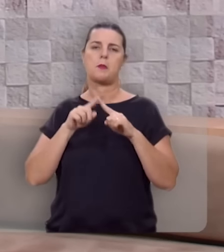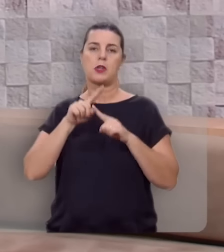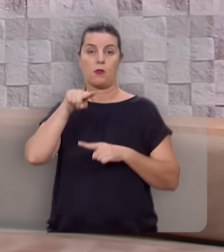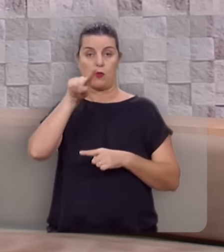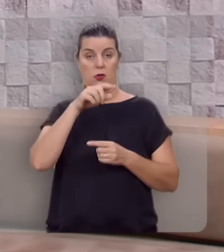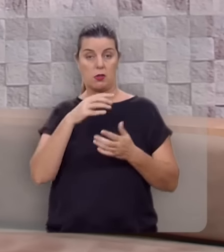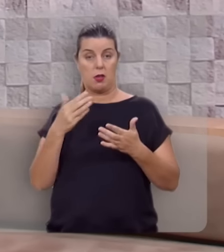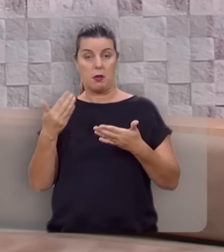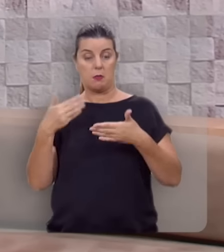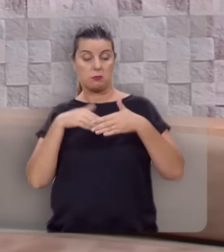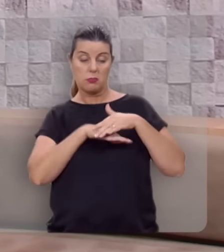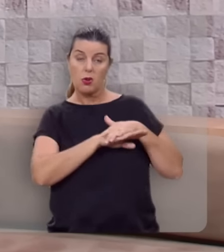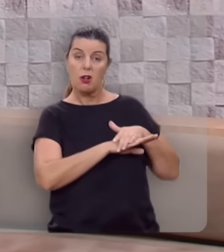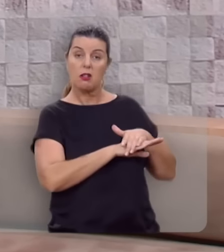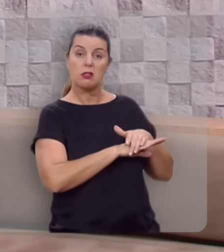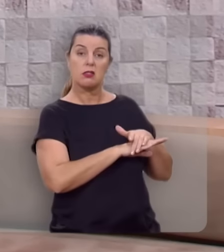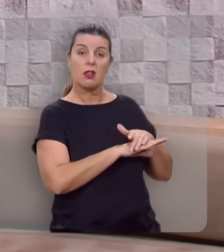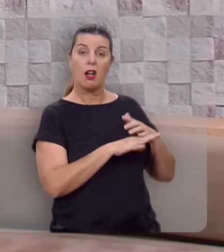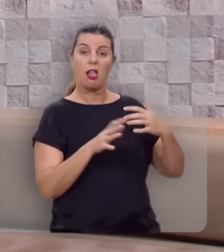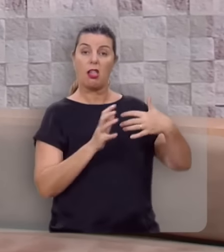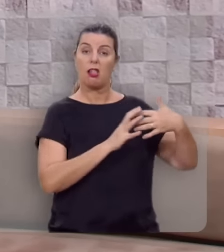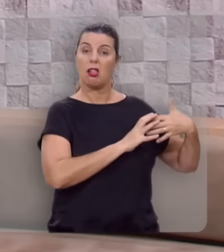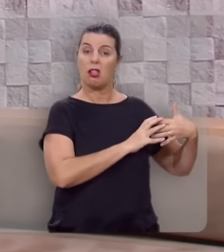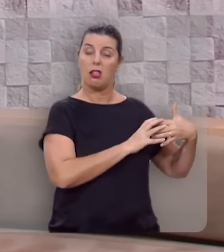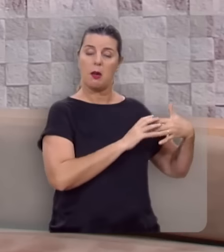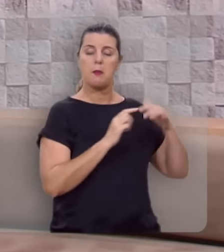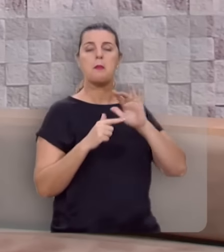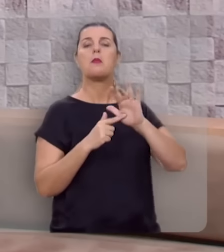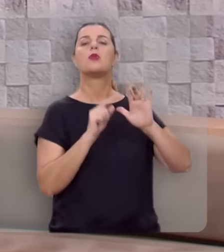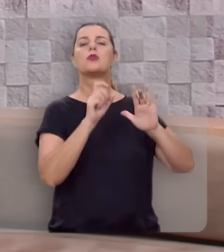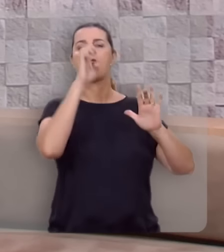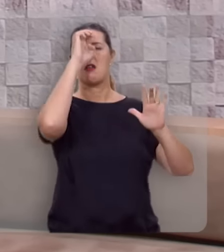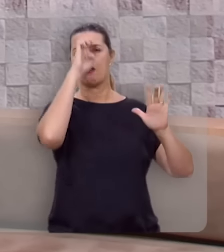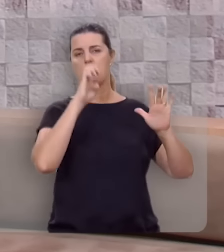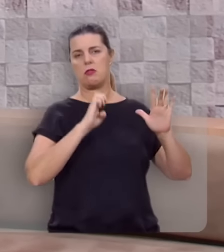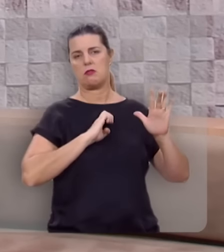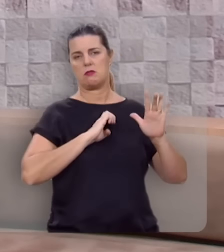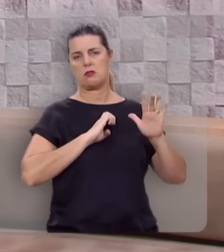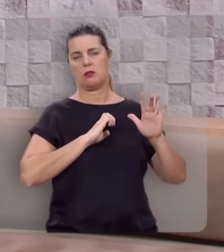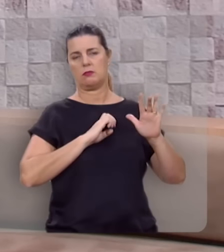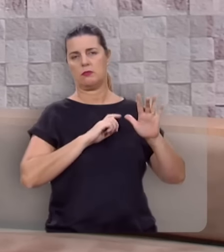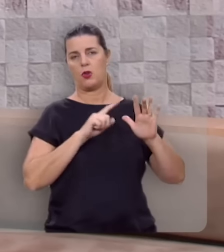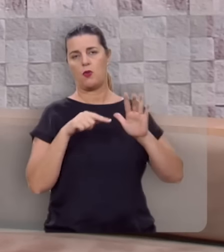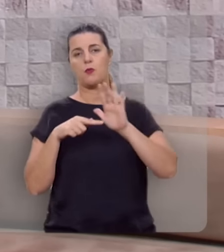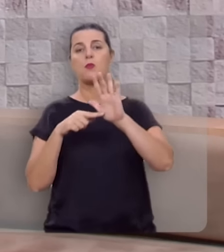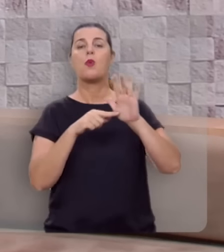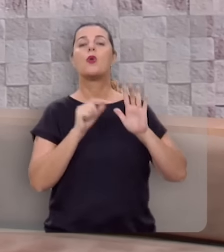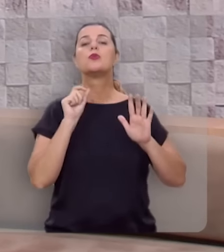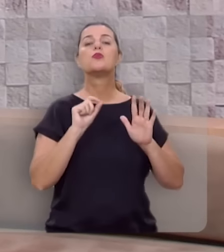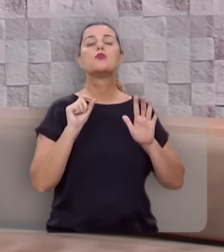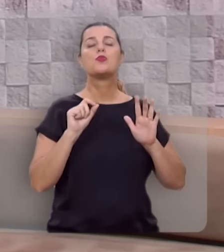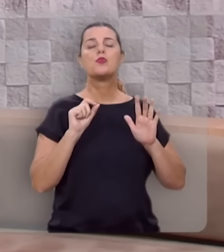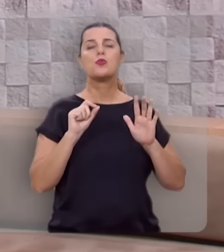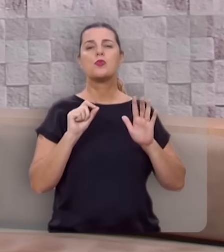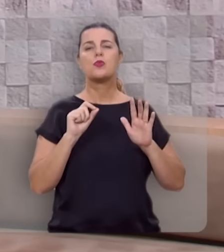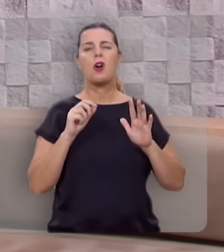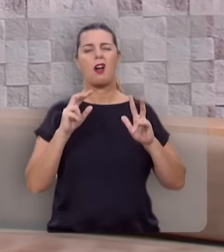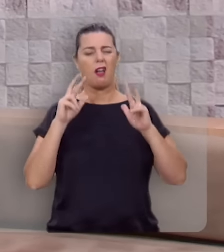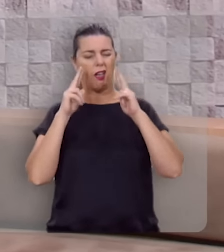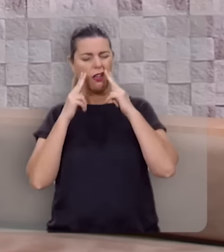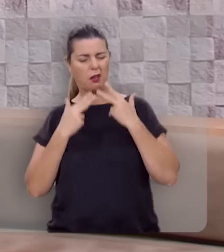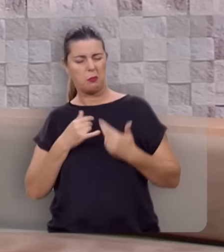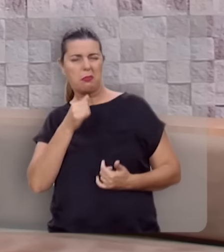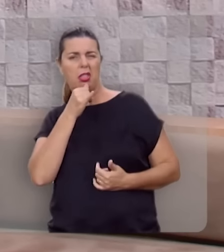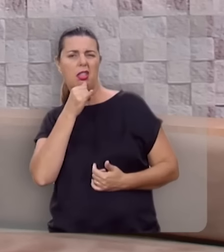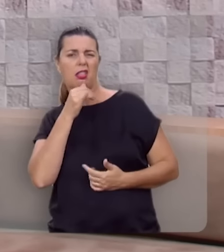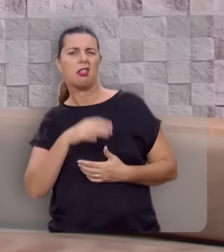reter, você está demonstrando egoísmo, você está demonstrando um